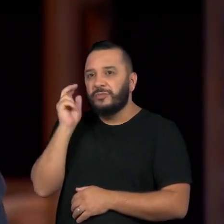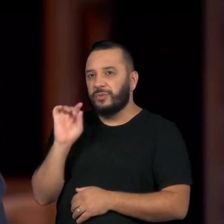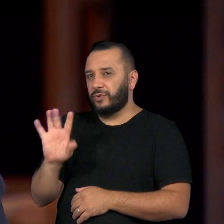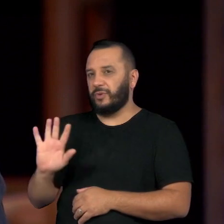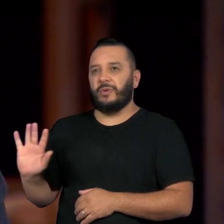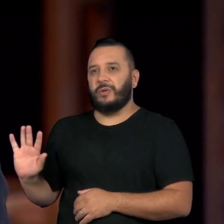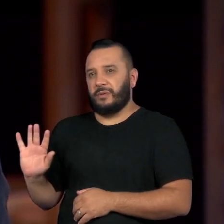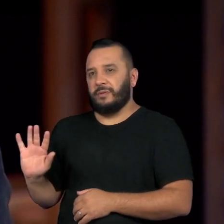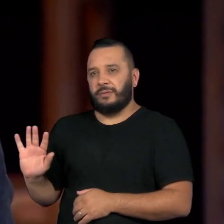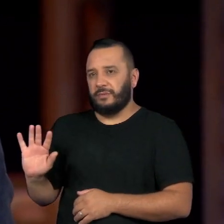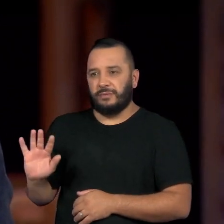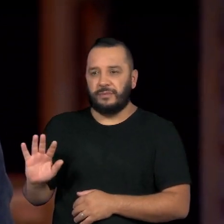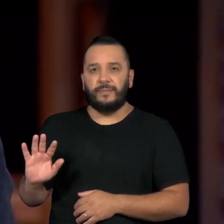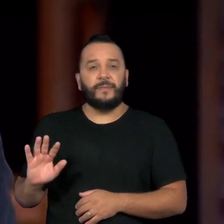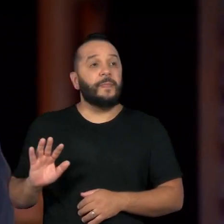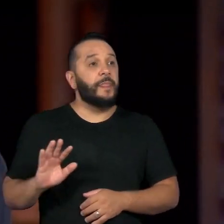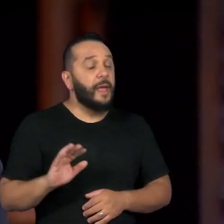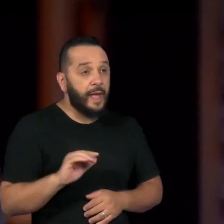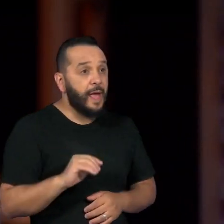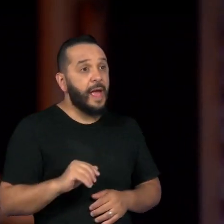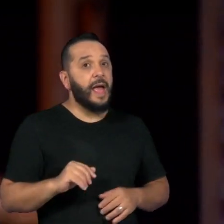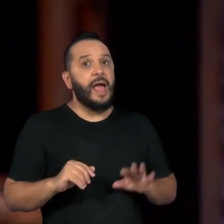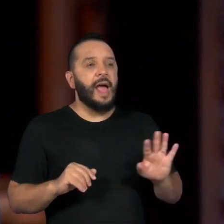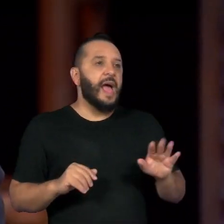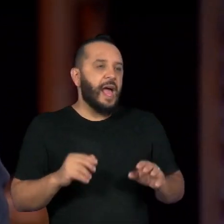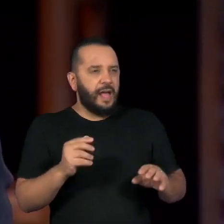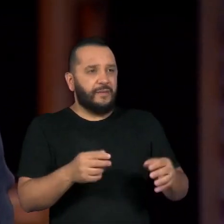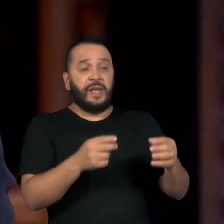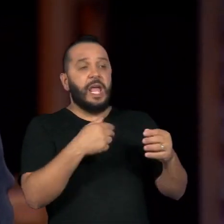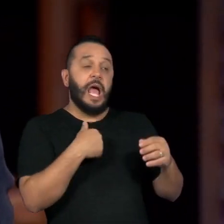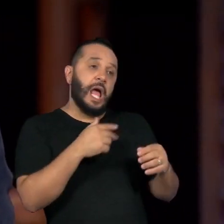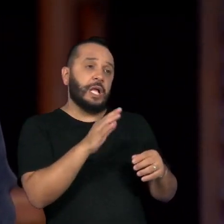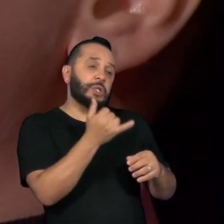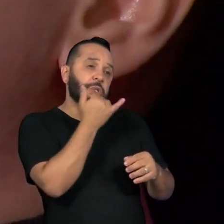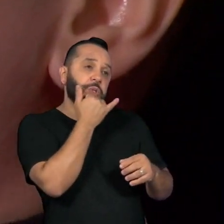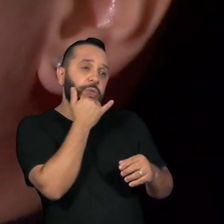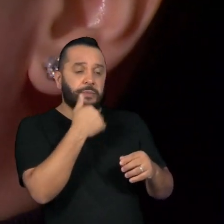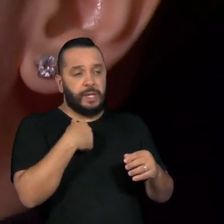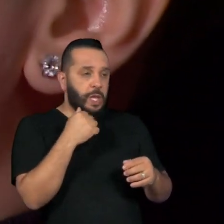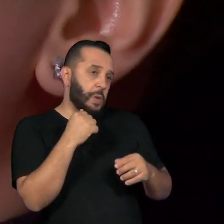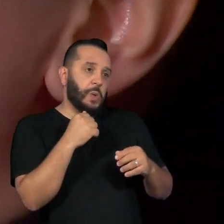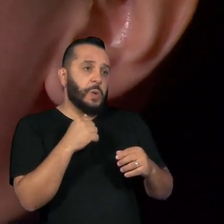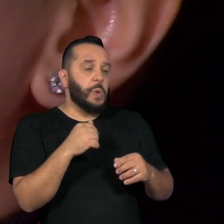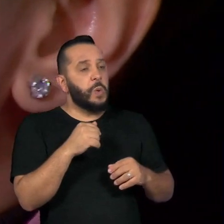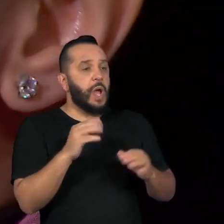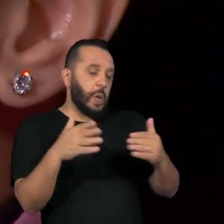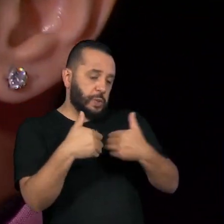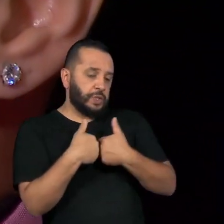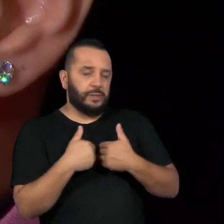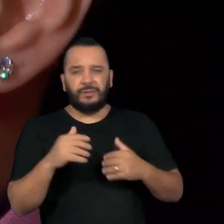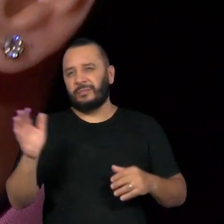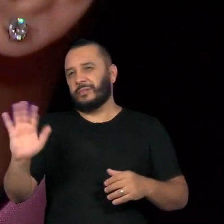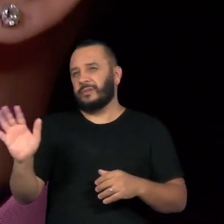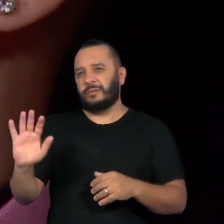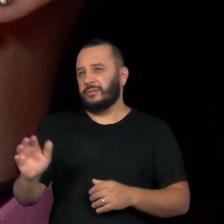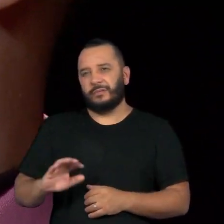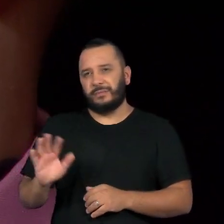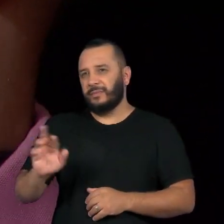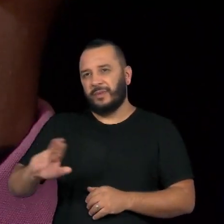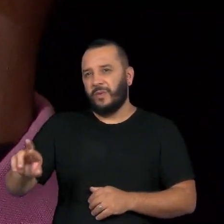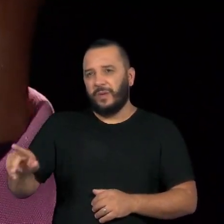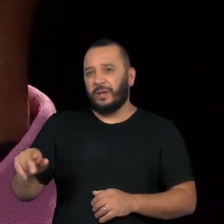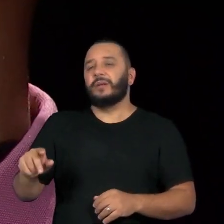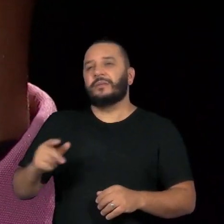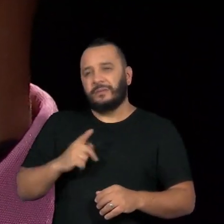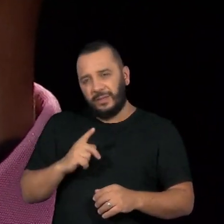Não venha com essa, desculpinha para se encarar. Não venha banalizar algo que é tão complexo, que traz sofrimento